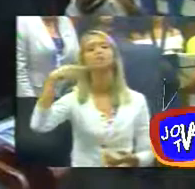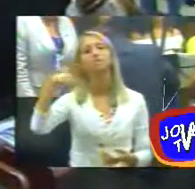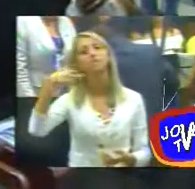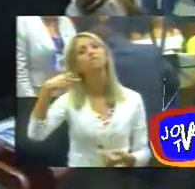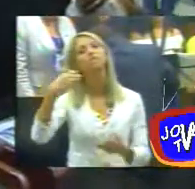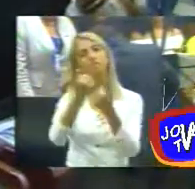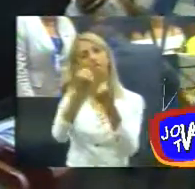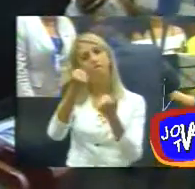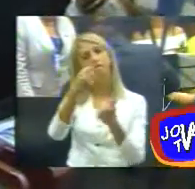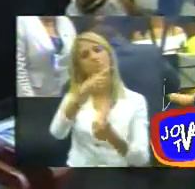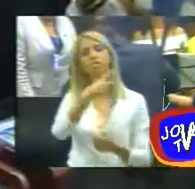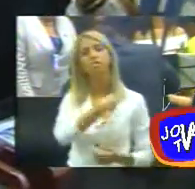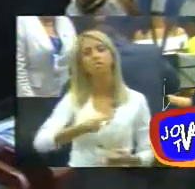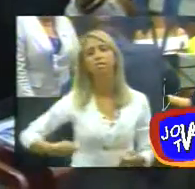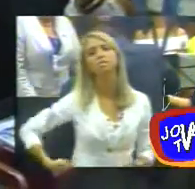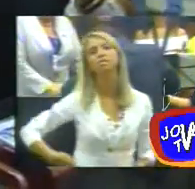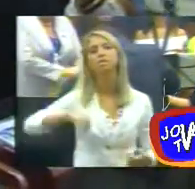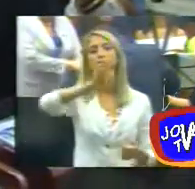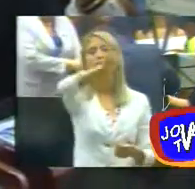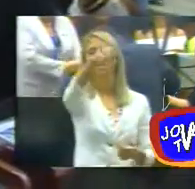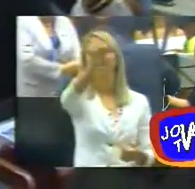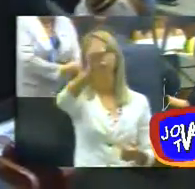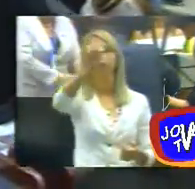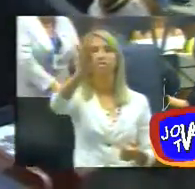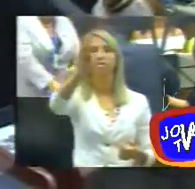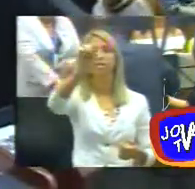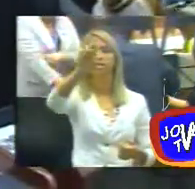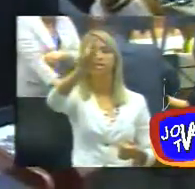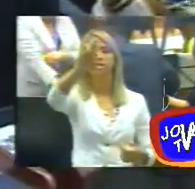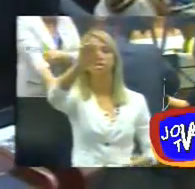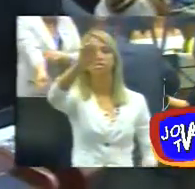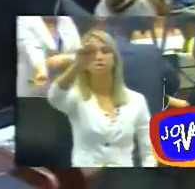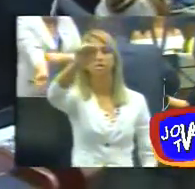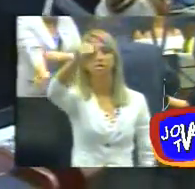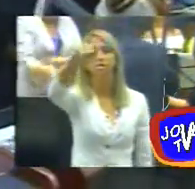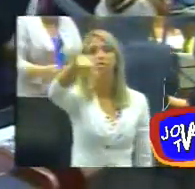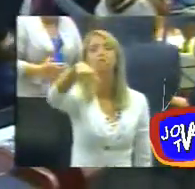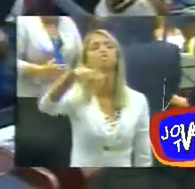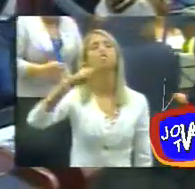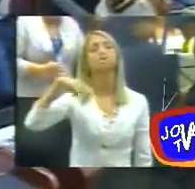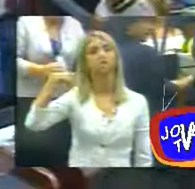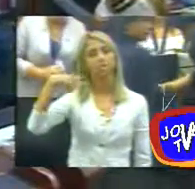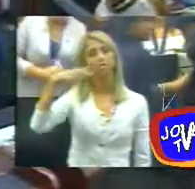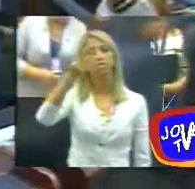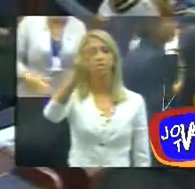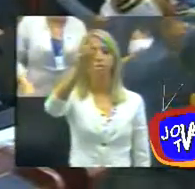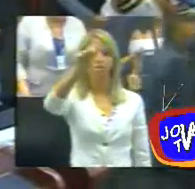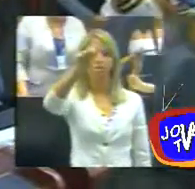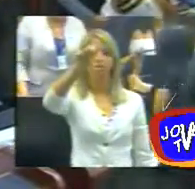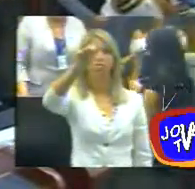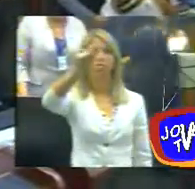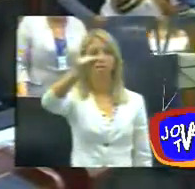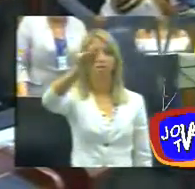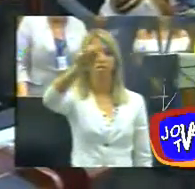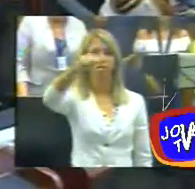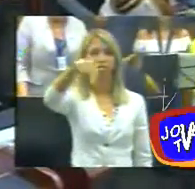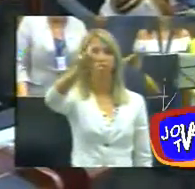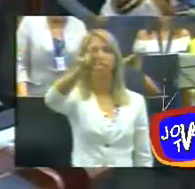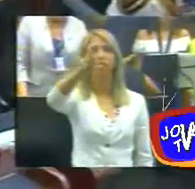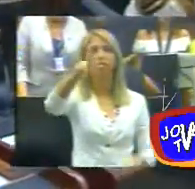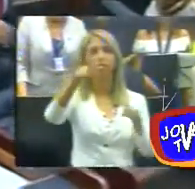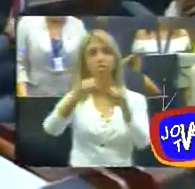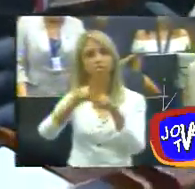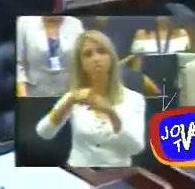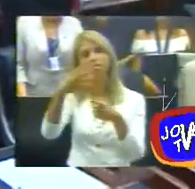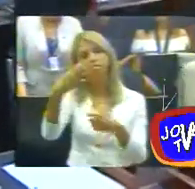vice-presidente Jefferson Vidal, Vaguinho, nosso amigo vereador Vaguinho, Miguel